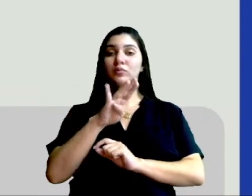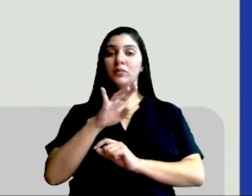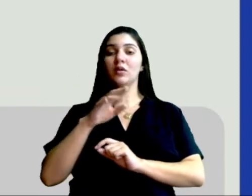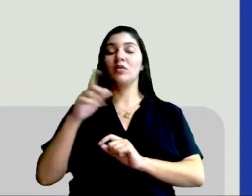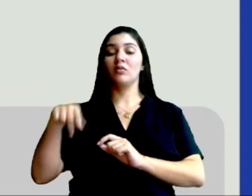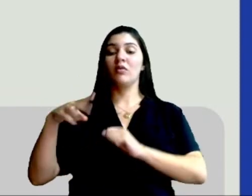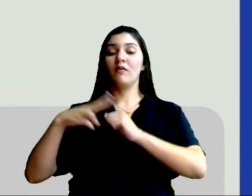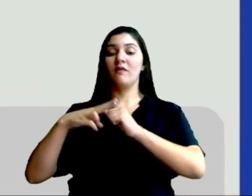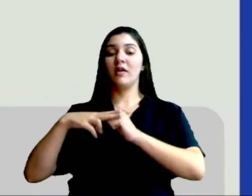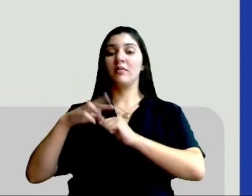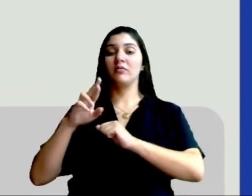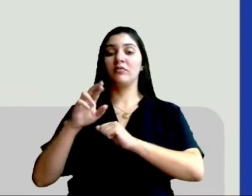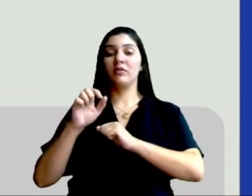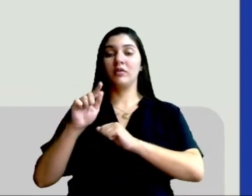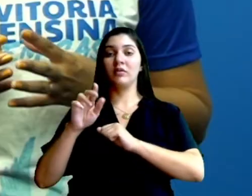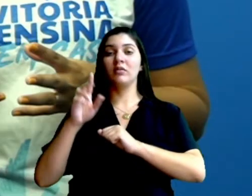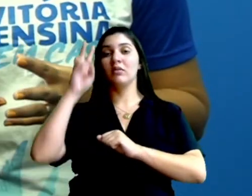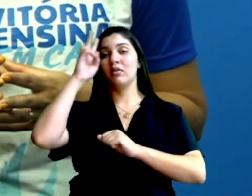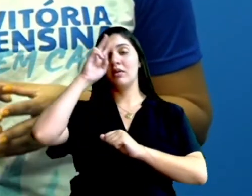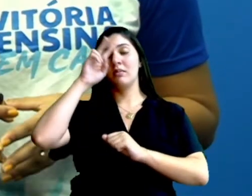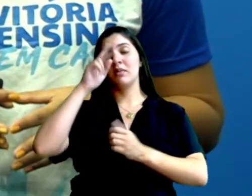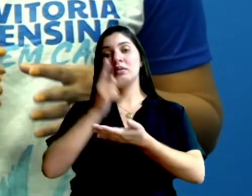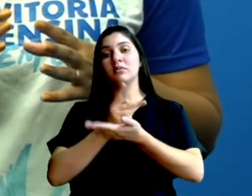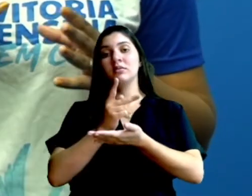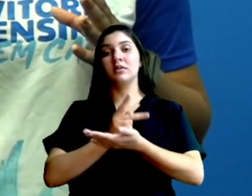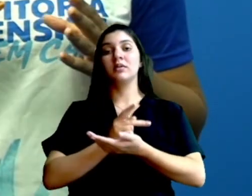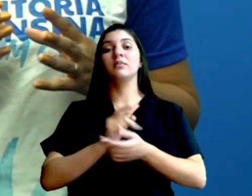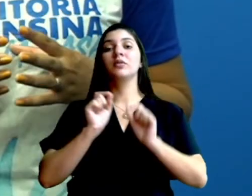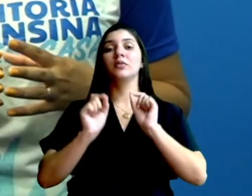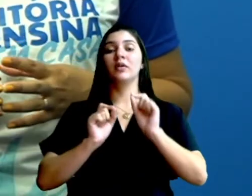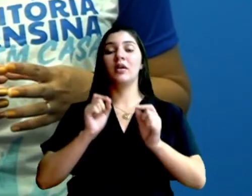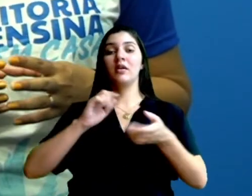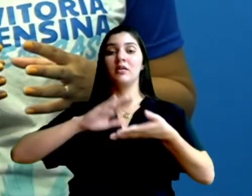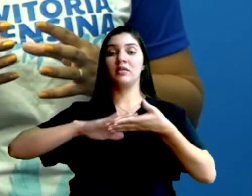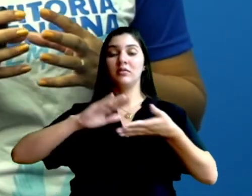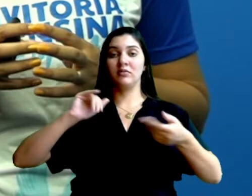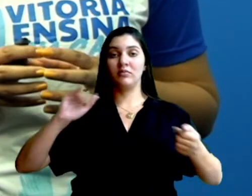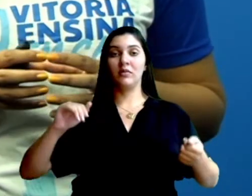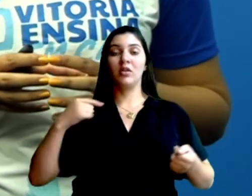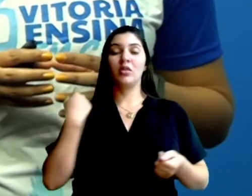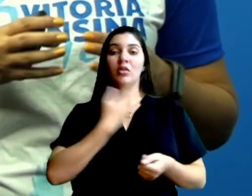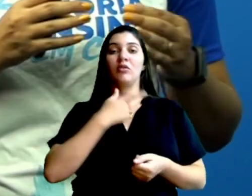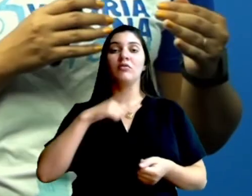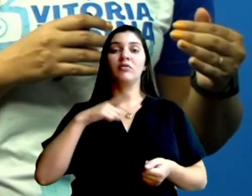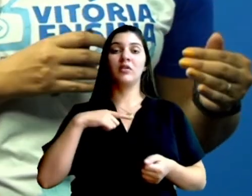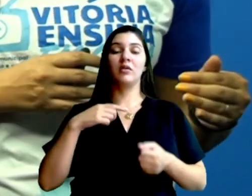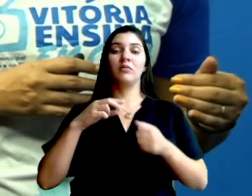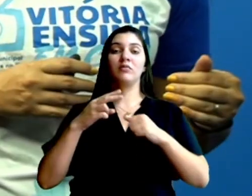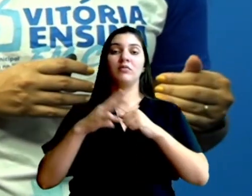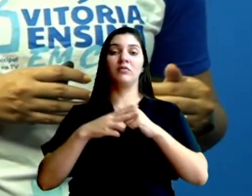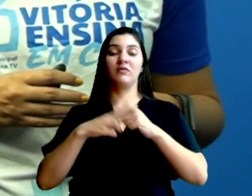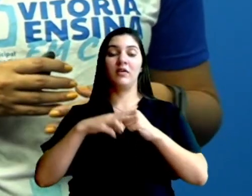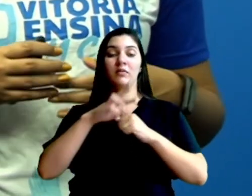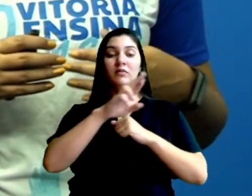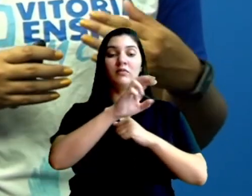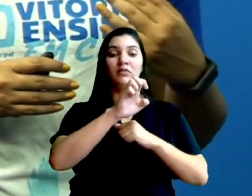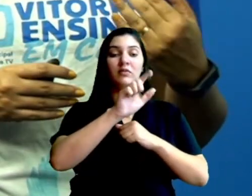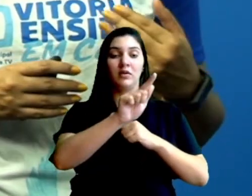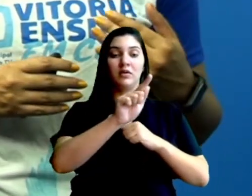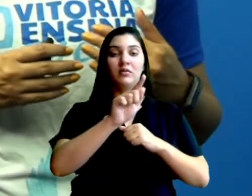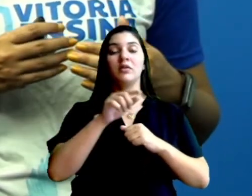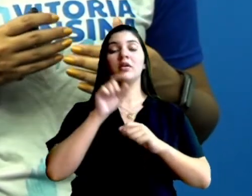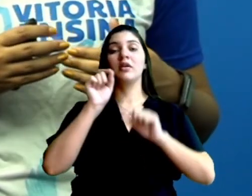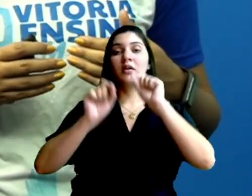verbos regulares. Lembrando sempre, em espanhol, nós temos os verbos regulares, que